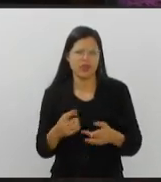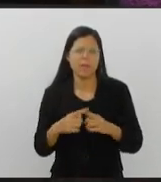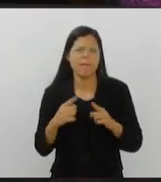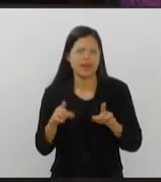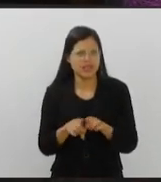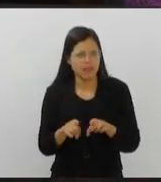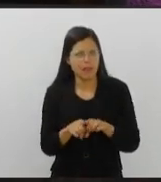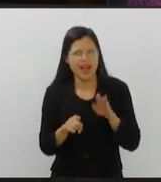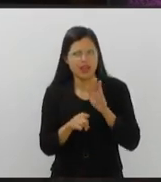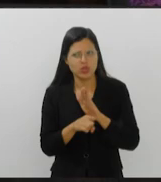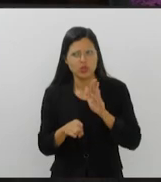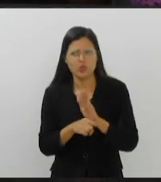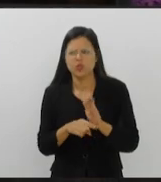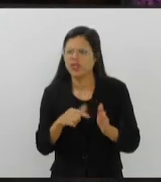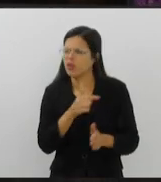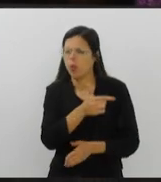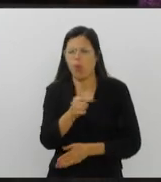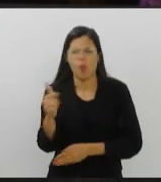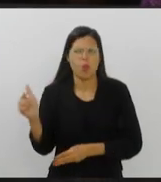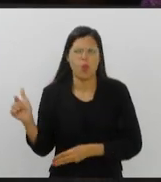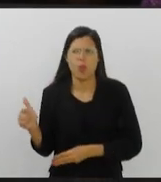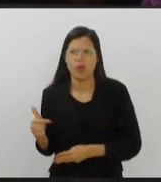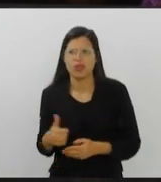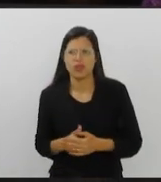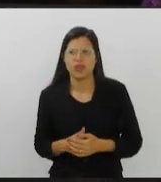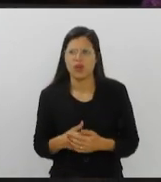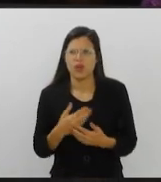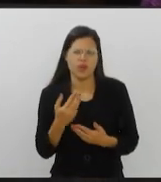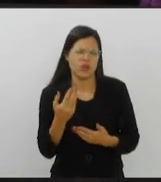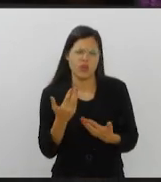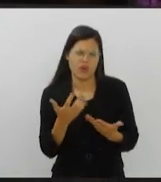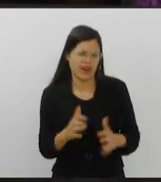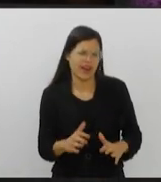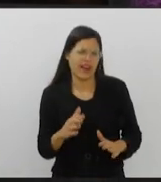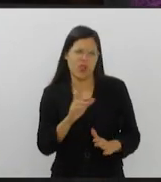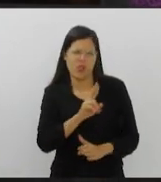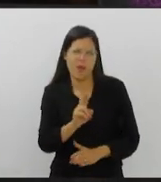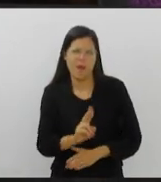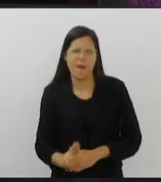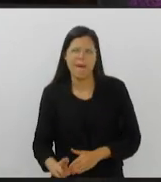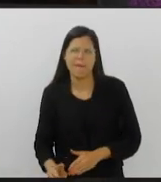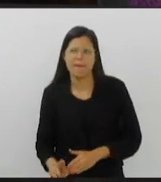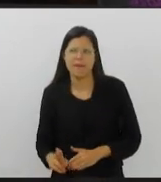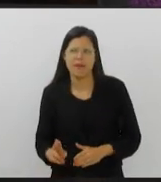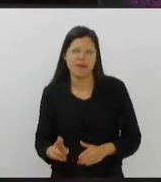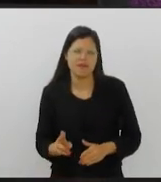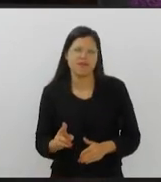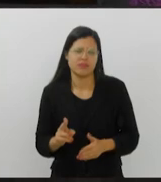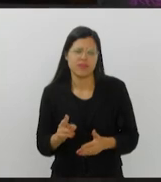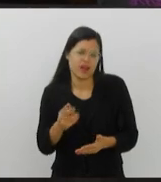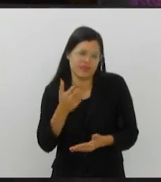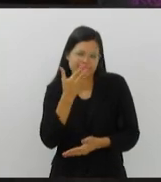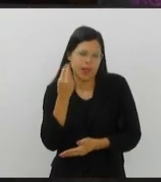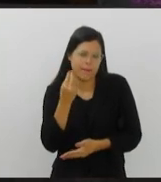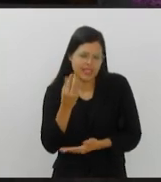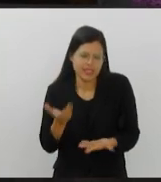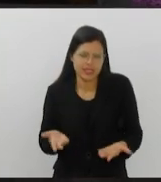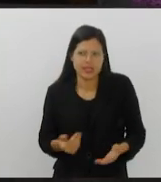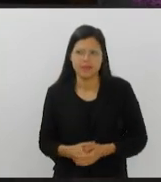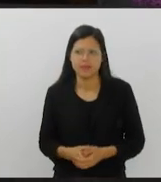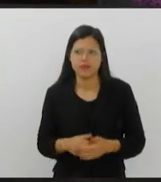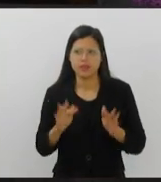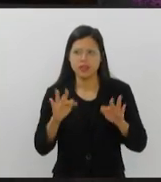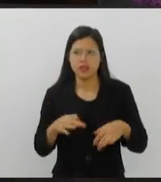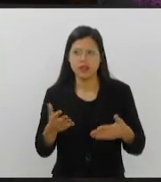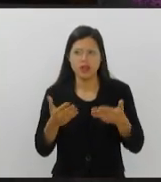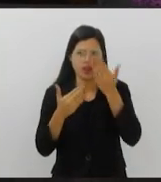gente, e tantos outros. Eu não quero aqui citar mais para não me tornar injusta. Então, agora, finalizando,